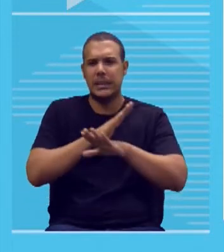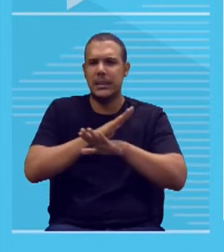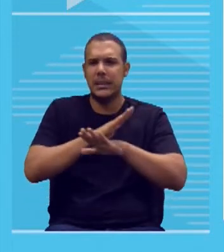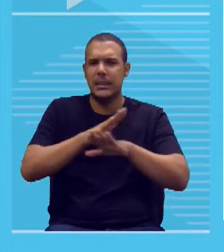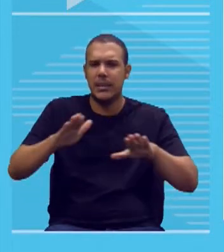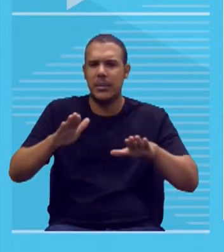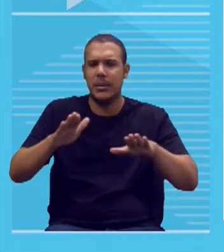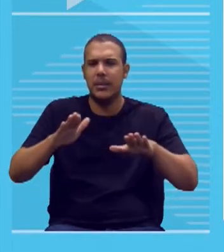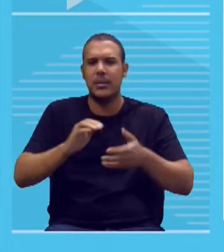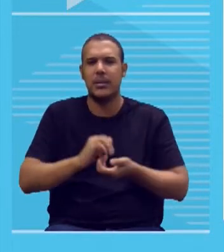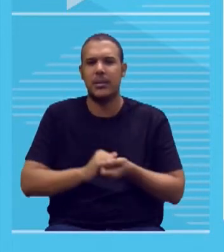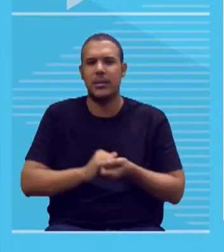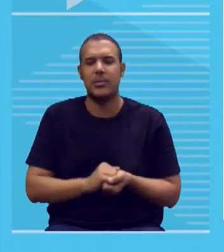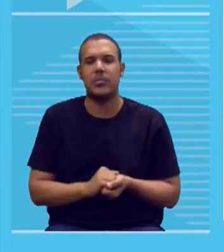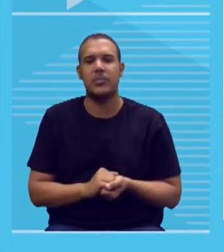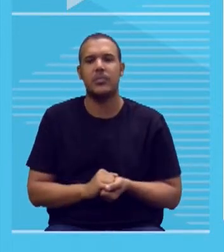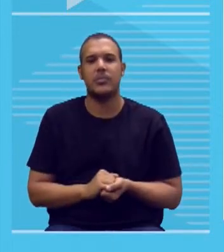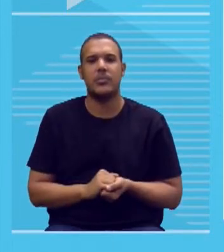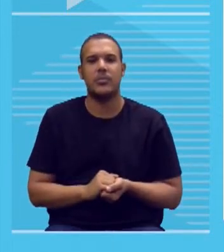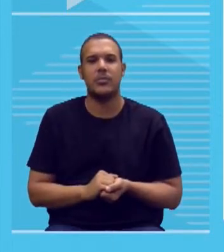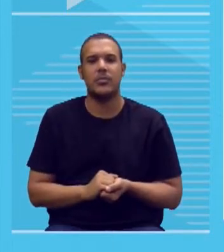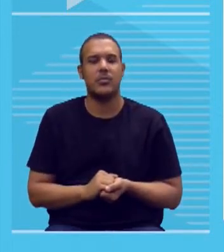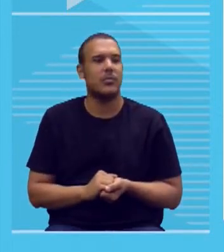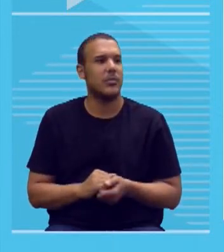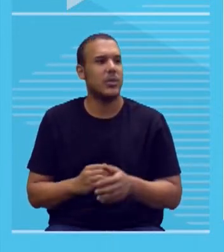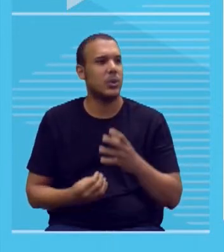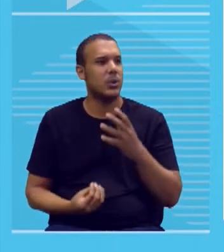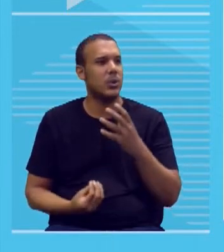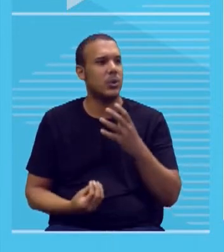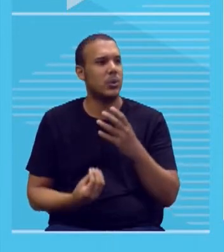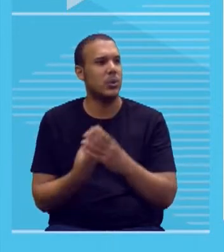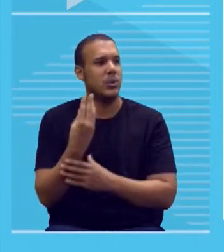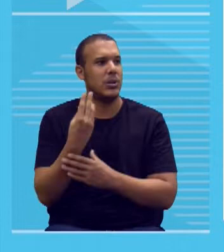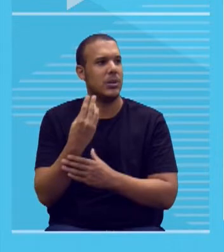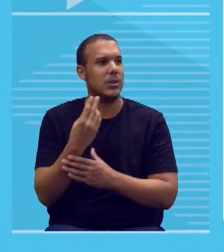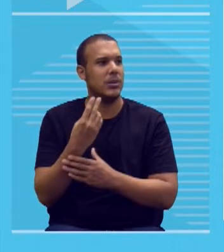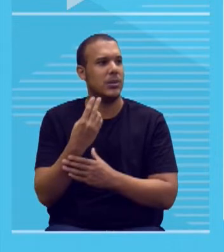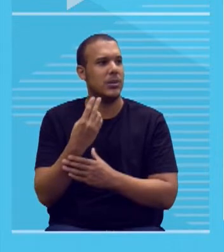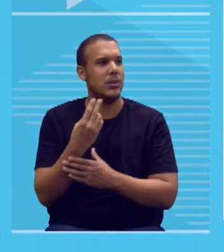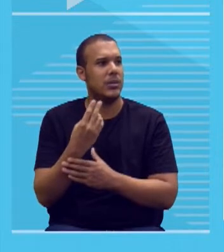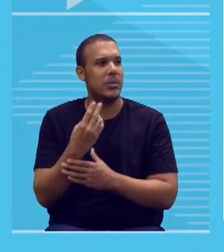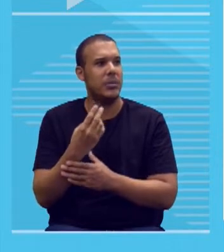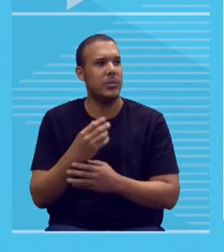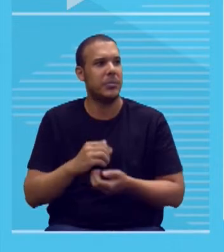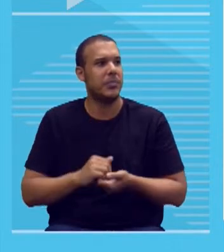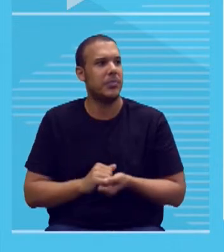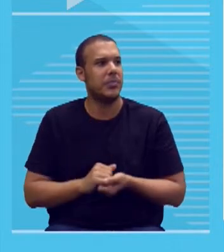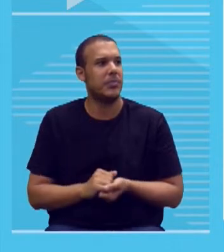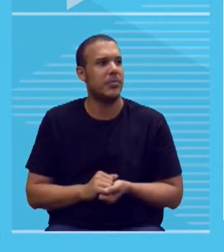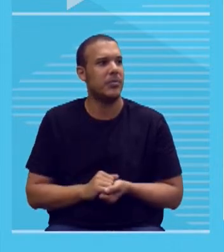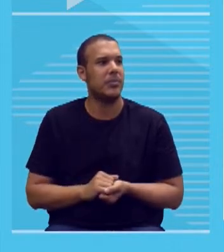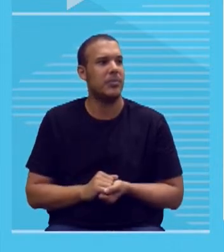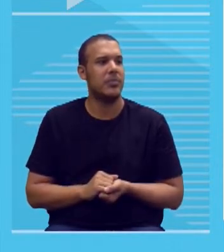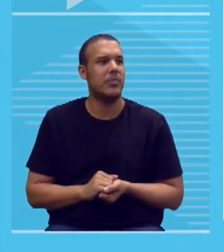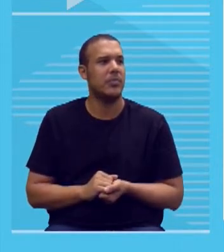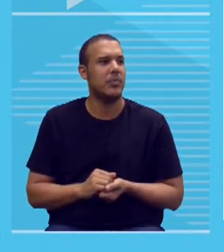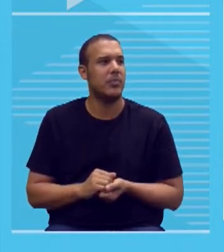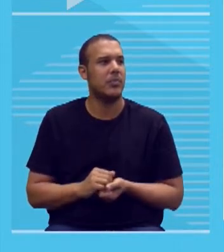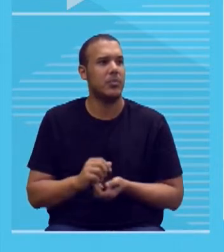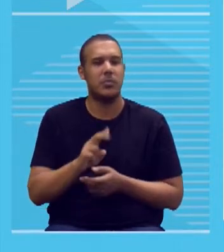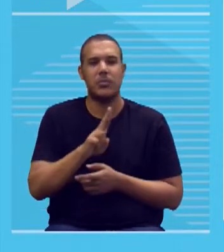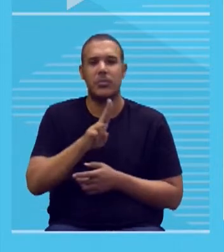desaparecido surgido tem um nome surgido tem um nome chama-se